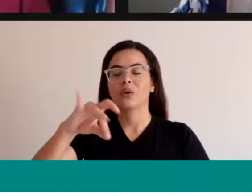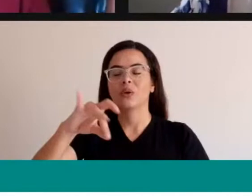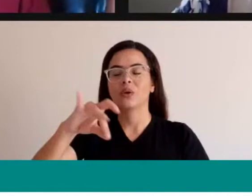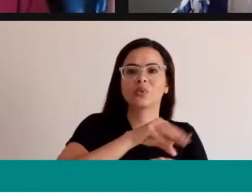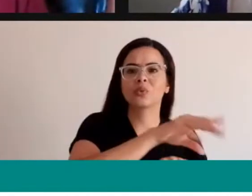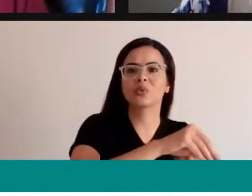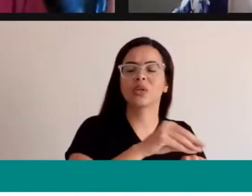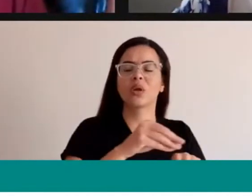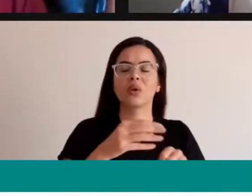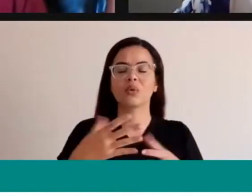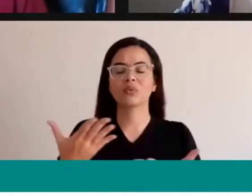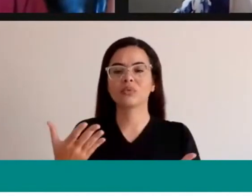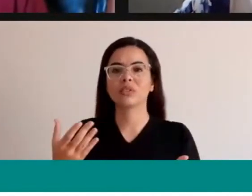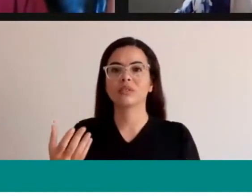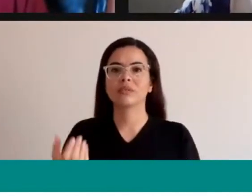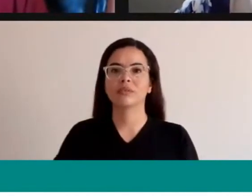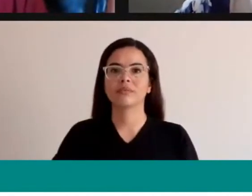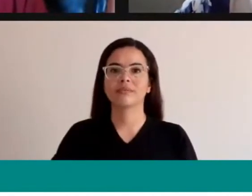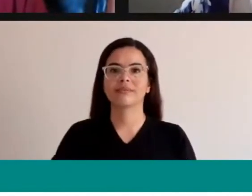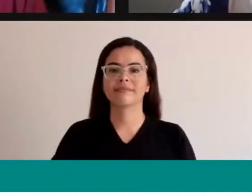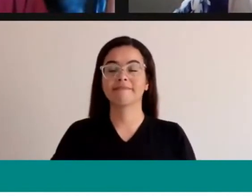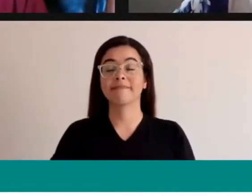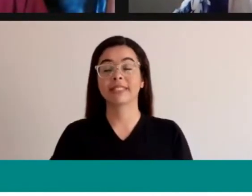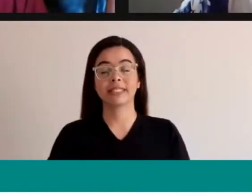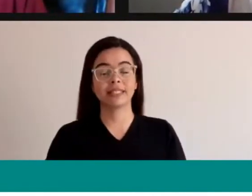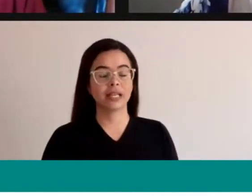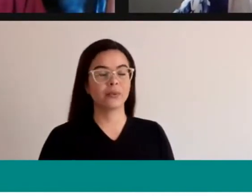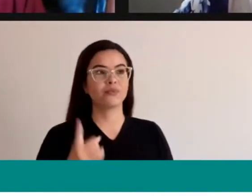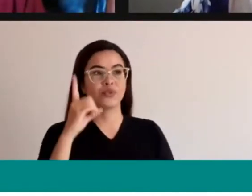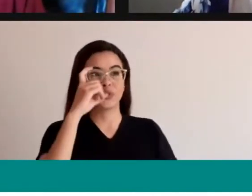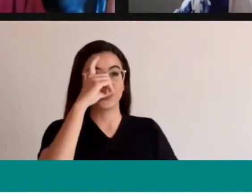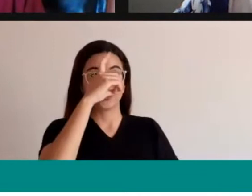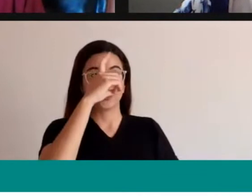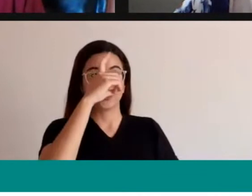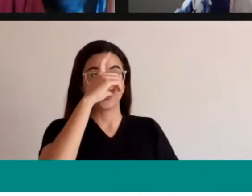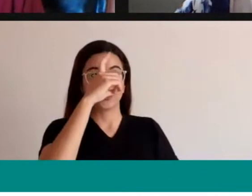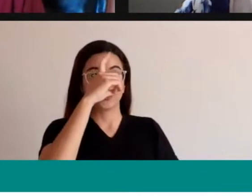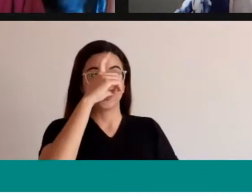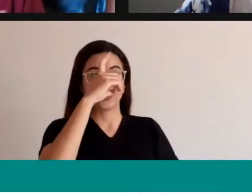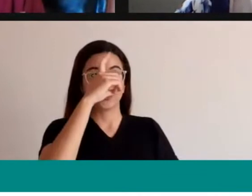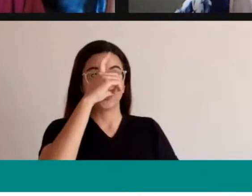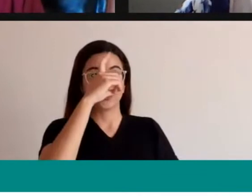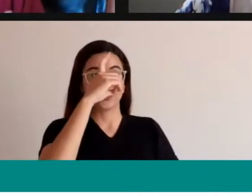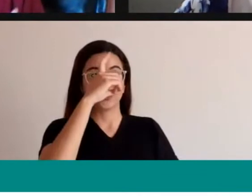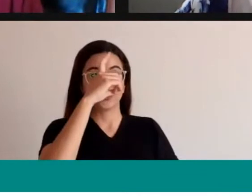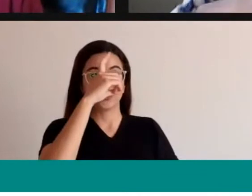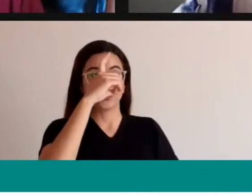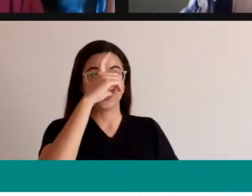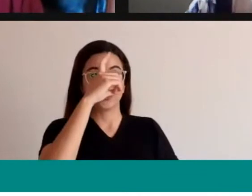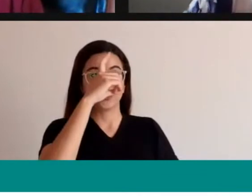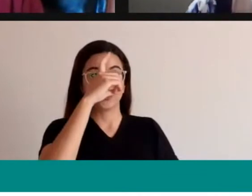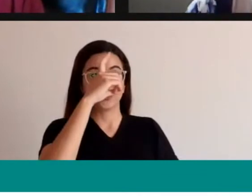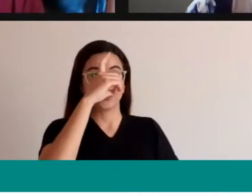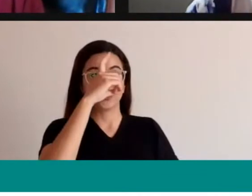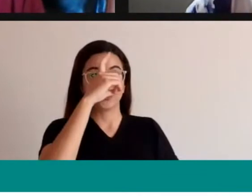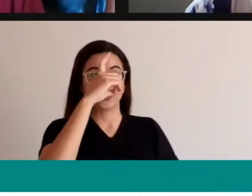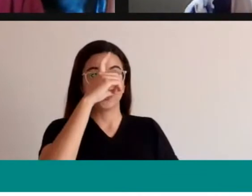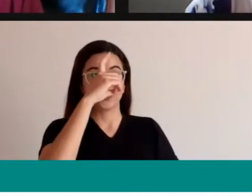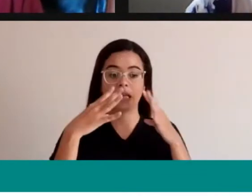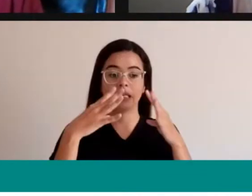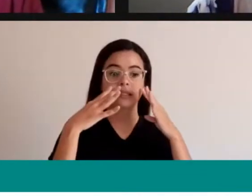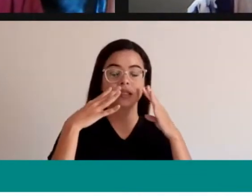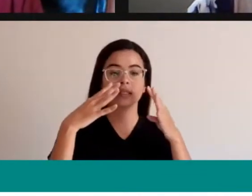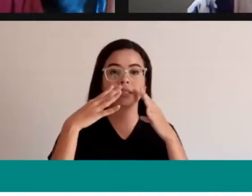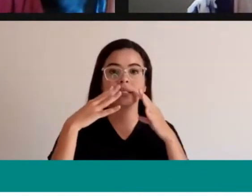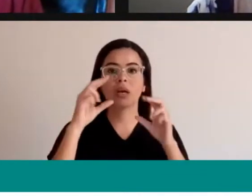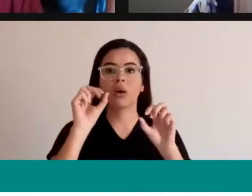Bem, eu acho que a maior dificuldade é que você precisa atentar ainda mais às